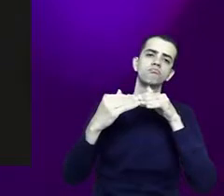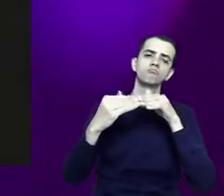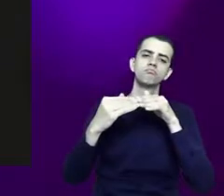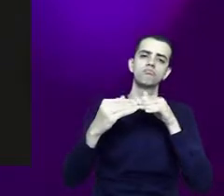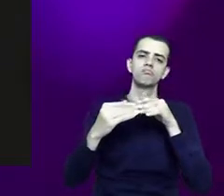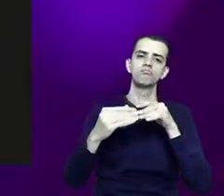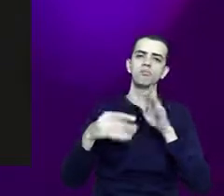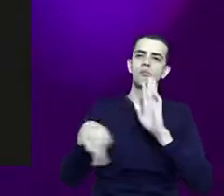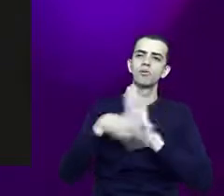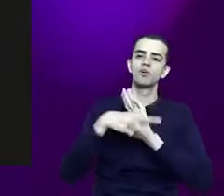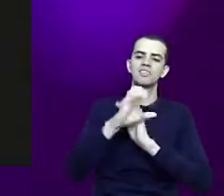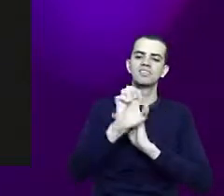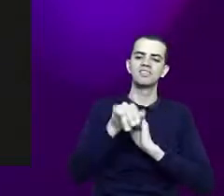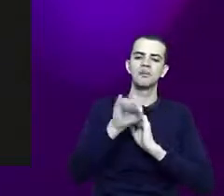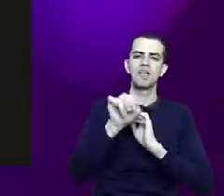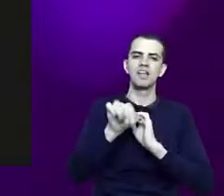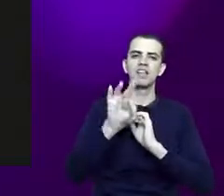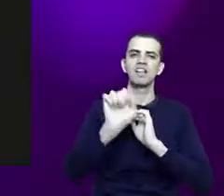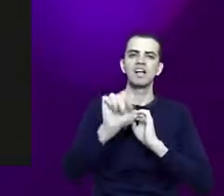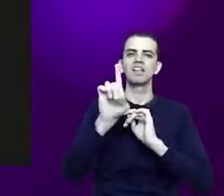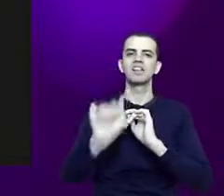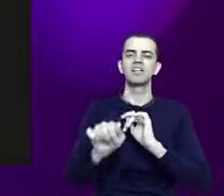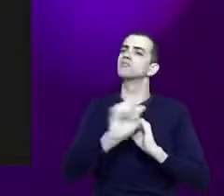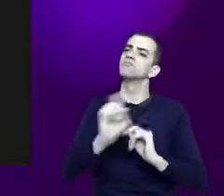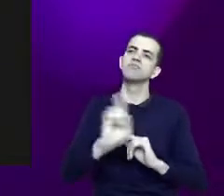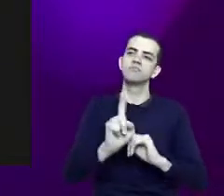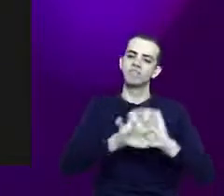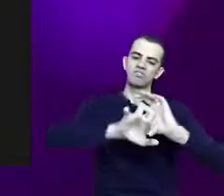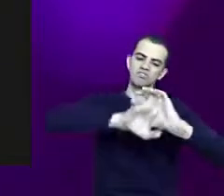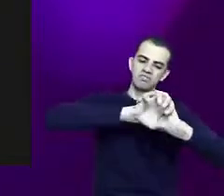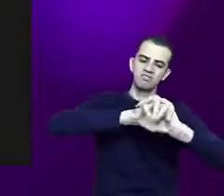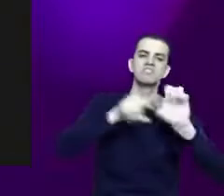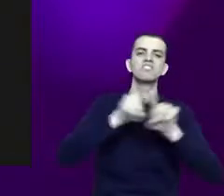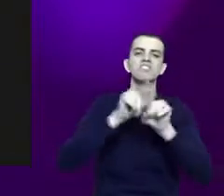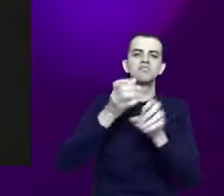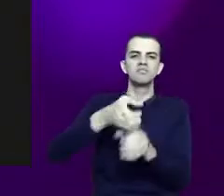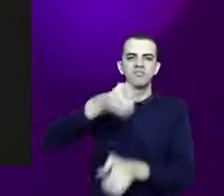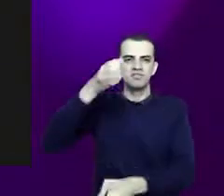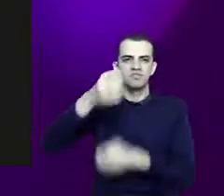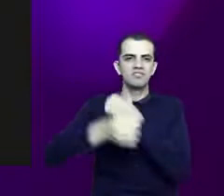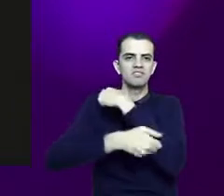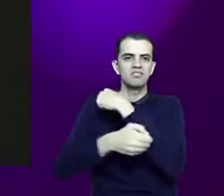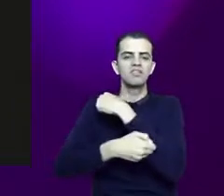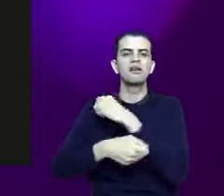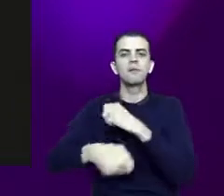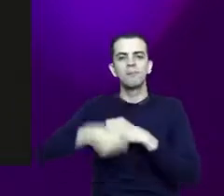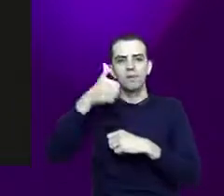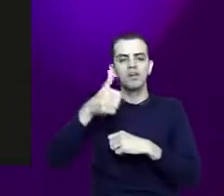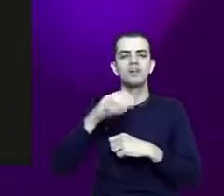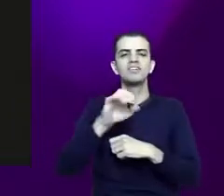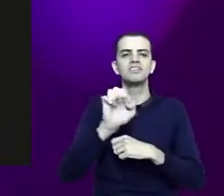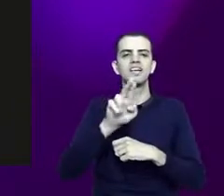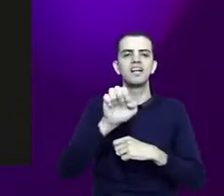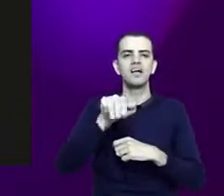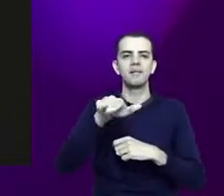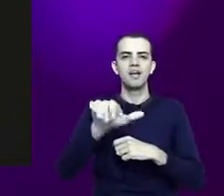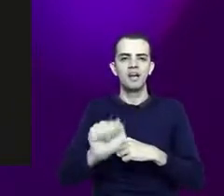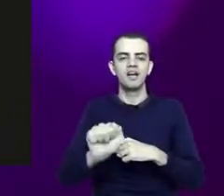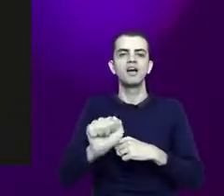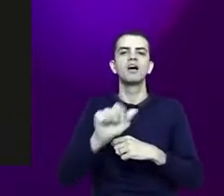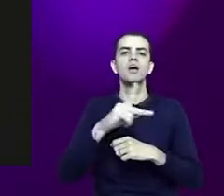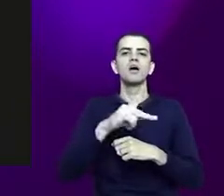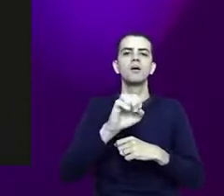nossa opção mesmo, tanto para o fêmur quanto para o acetábulo. Uma cerâmica polietileno, pela idade, está bem indicada. E